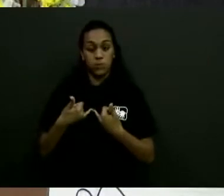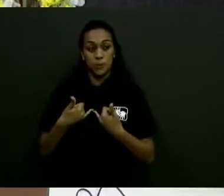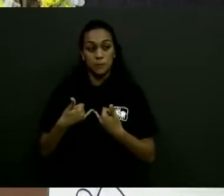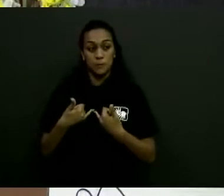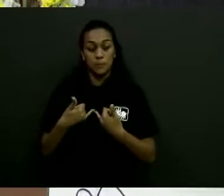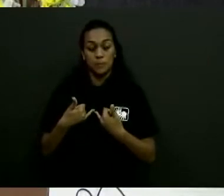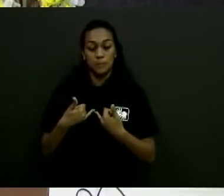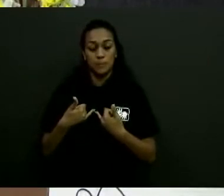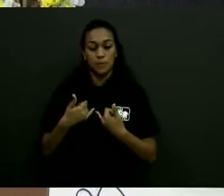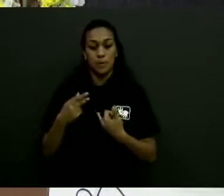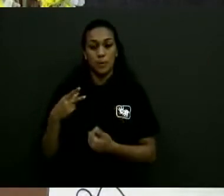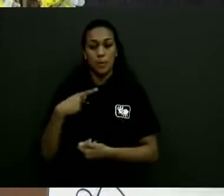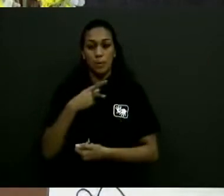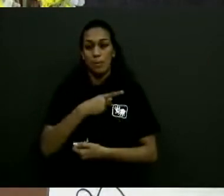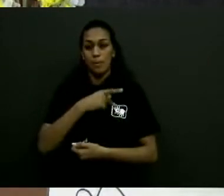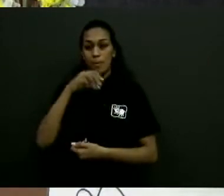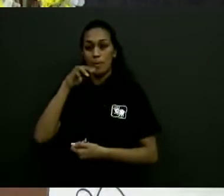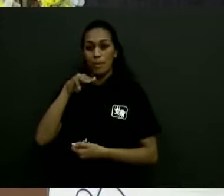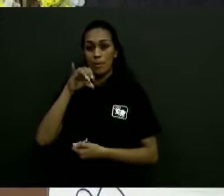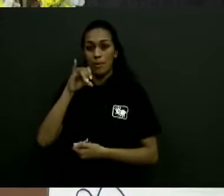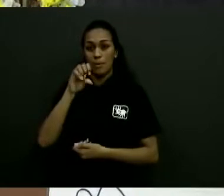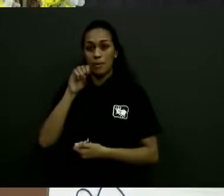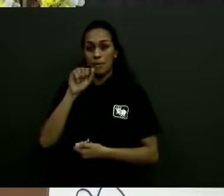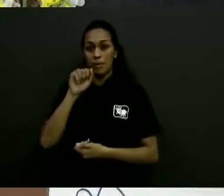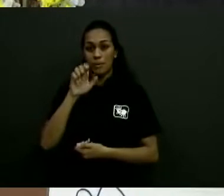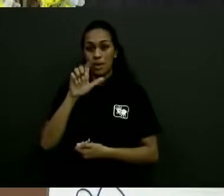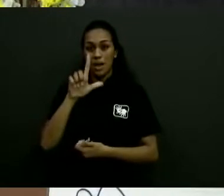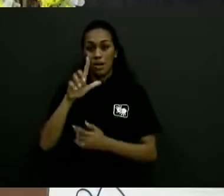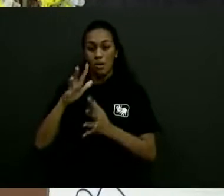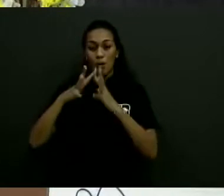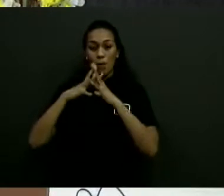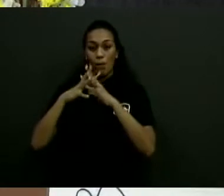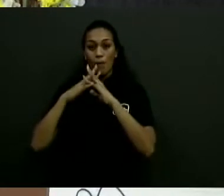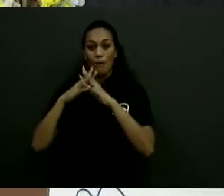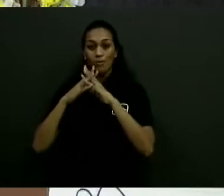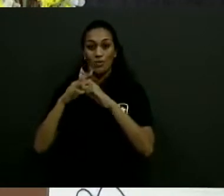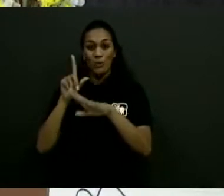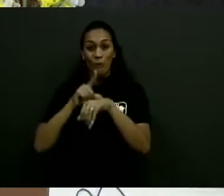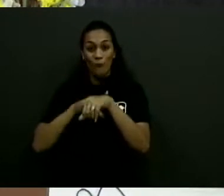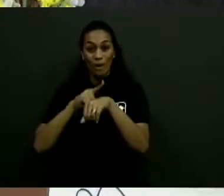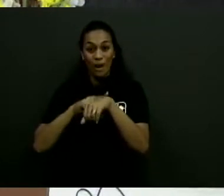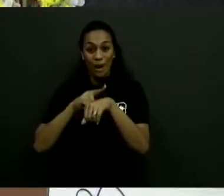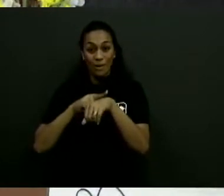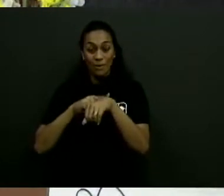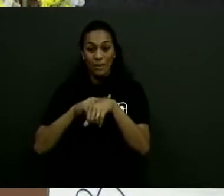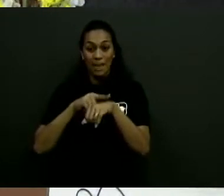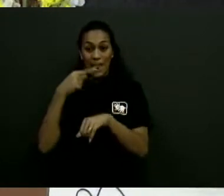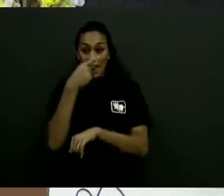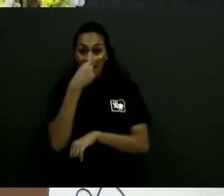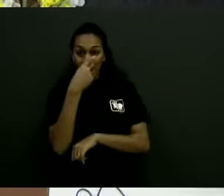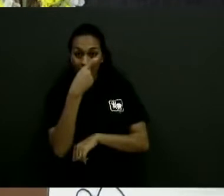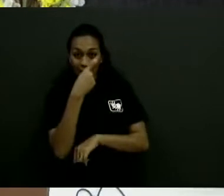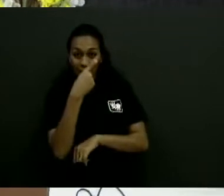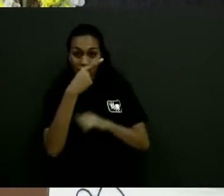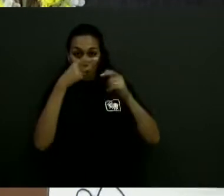Legário, né? Que o pastor Misael se confundiu no horário. Porque, na verdade, lá agora é 1 hora da tarde, são